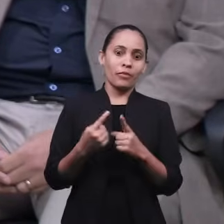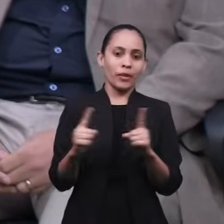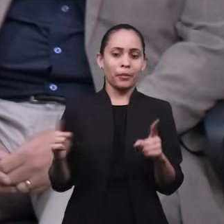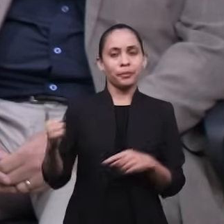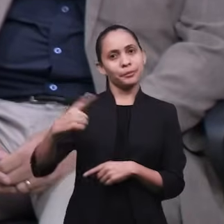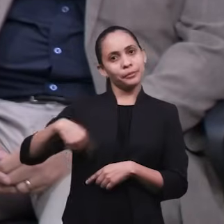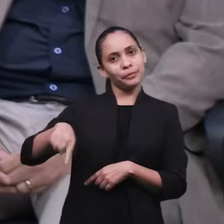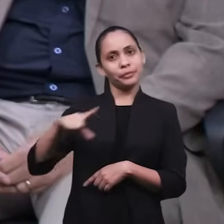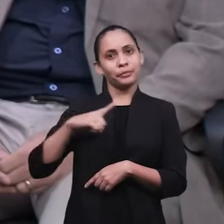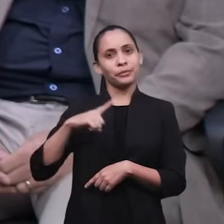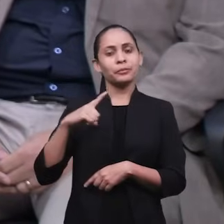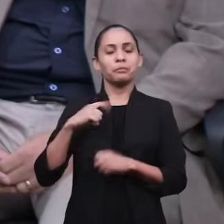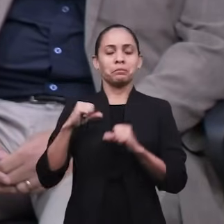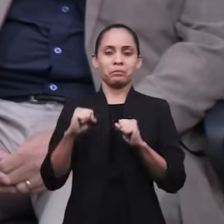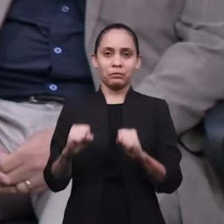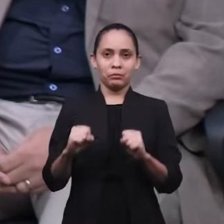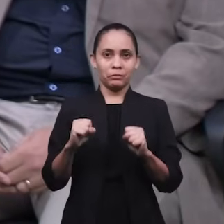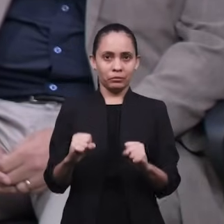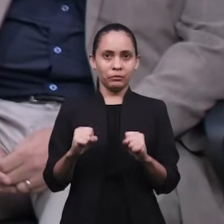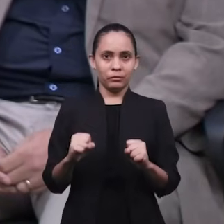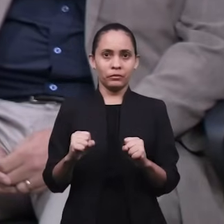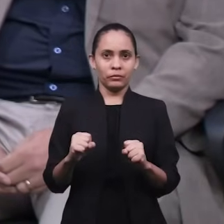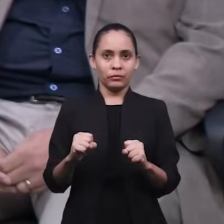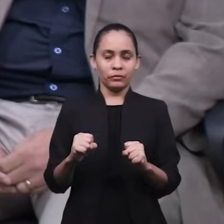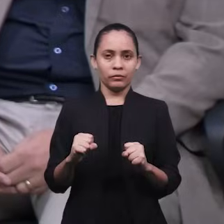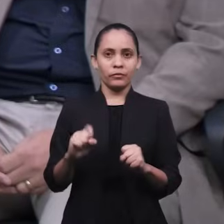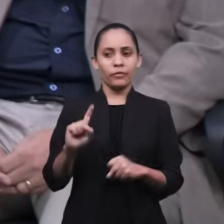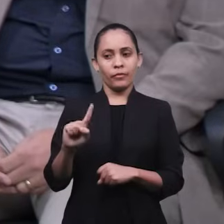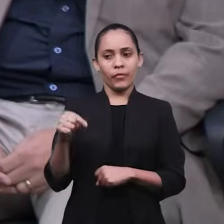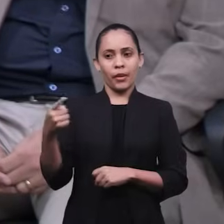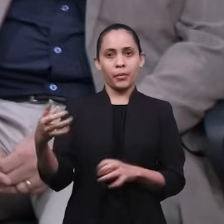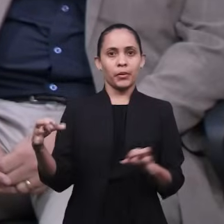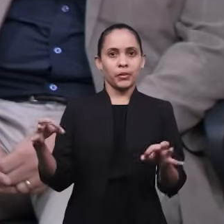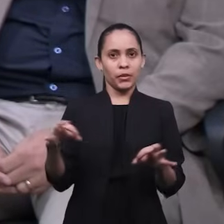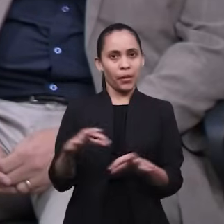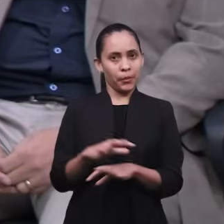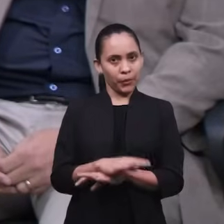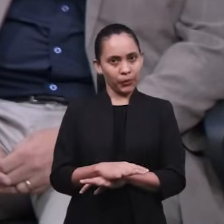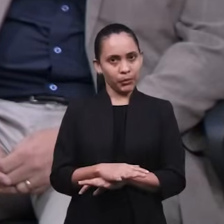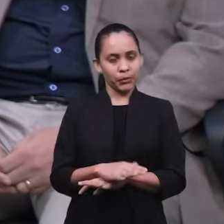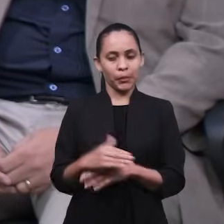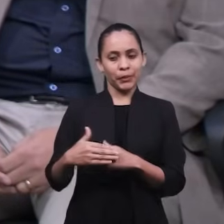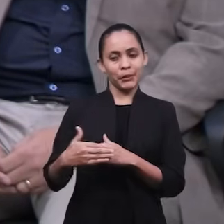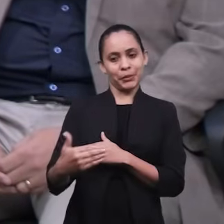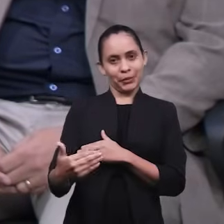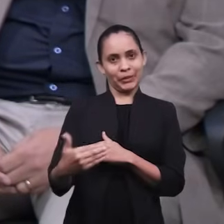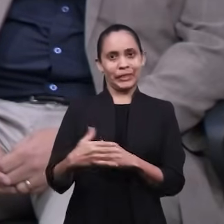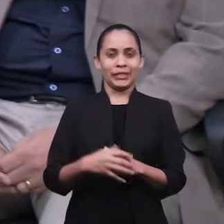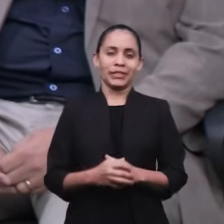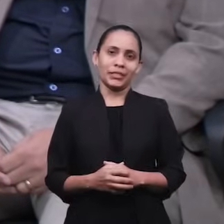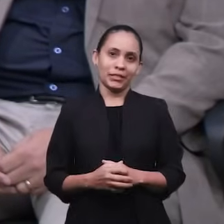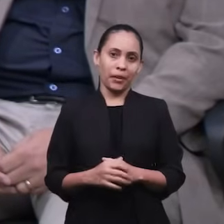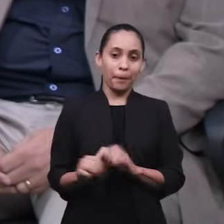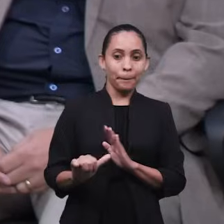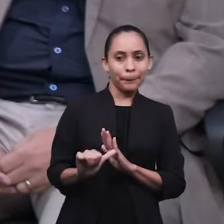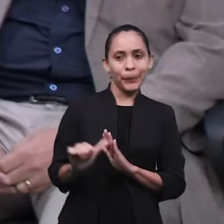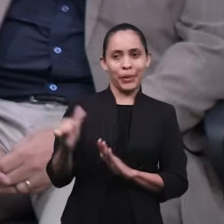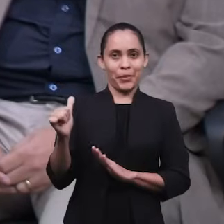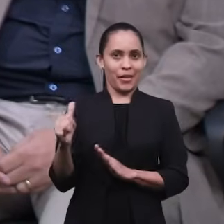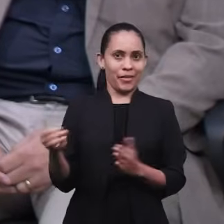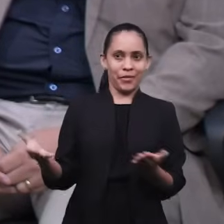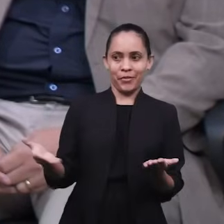irmãos vão poder ouvir o louvor depois, né? Pronto, mais para frente. Então aqui é a primeira